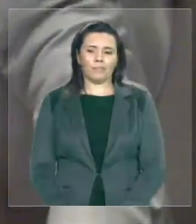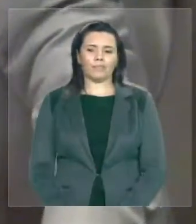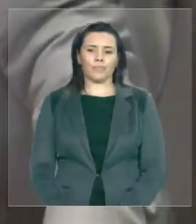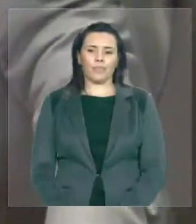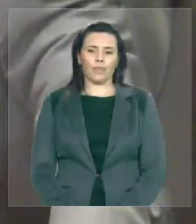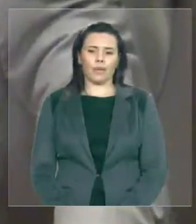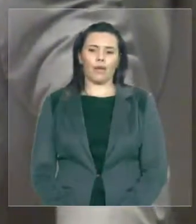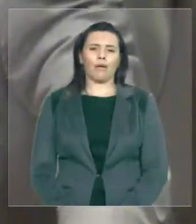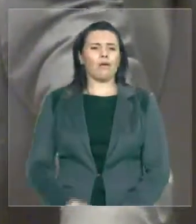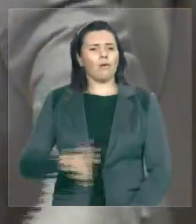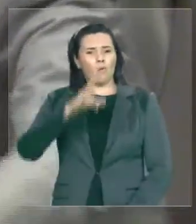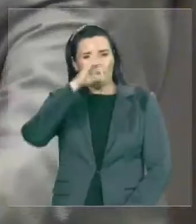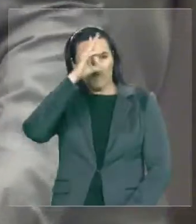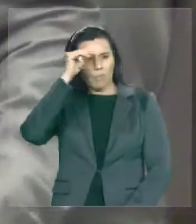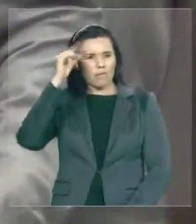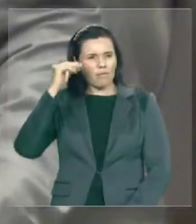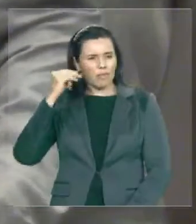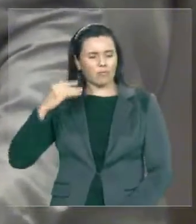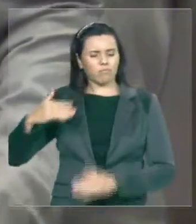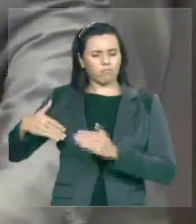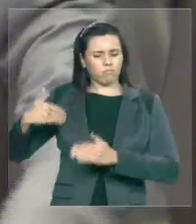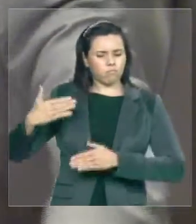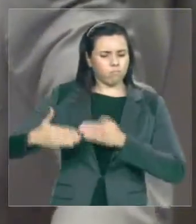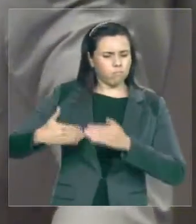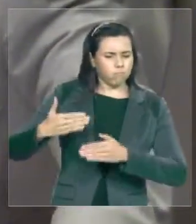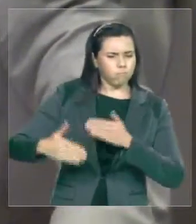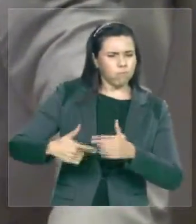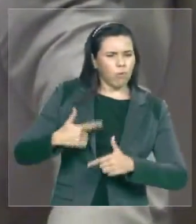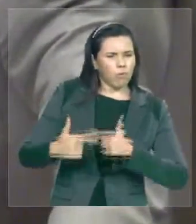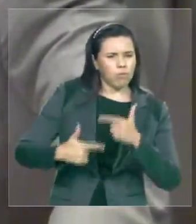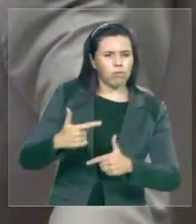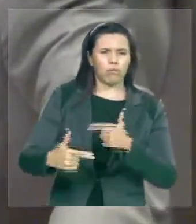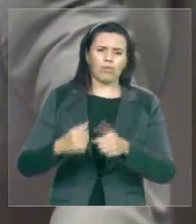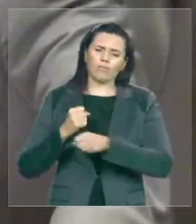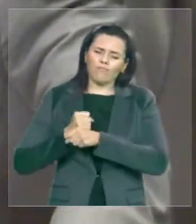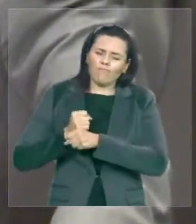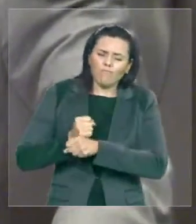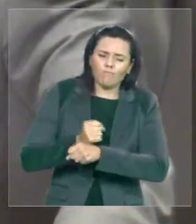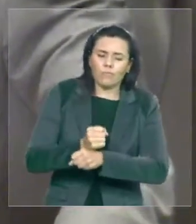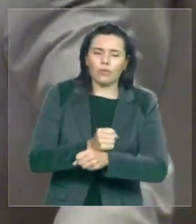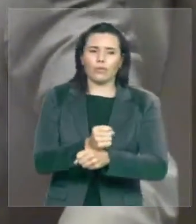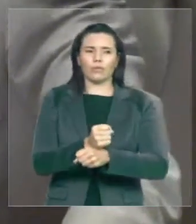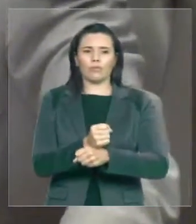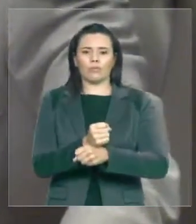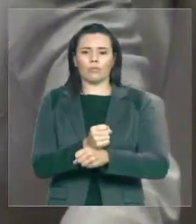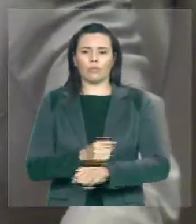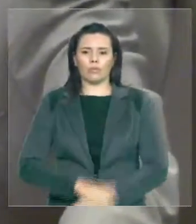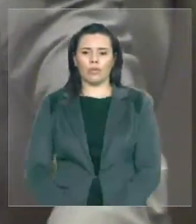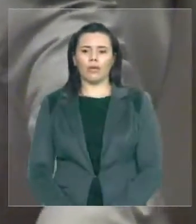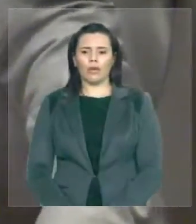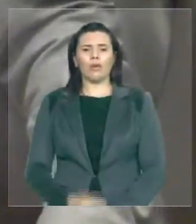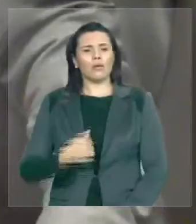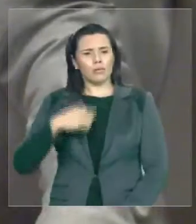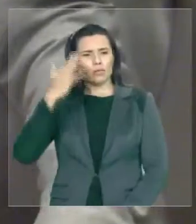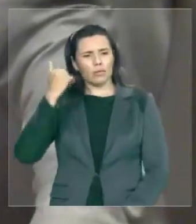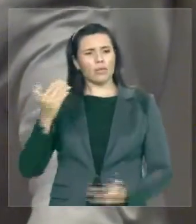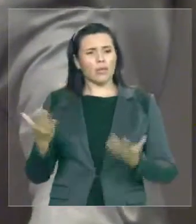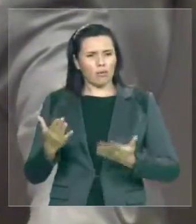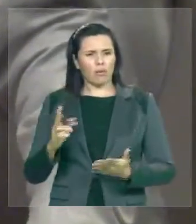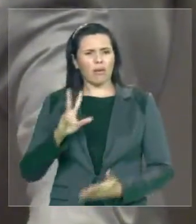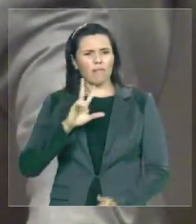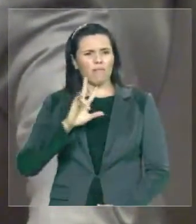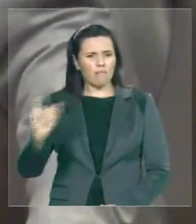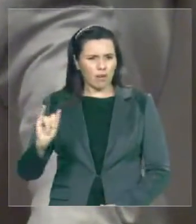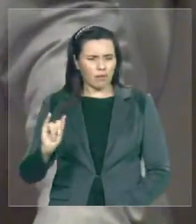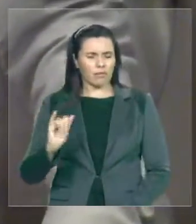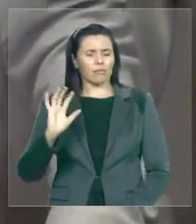lutando para conseguir implementar este compromisso que foi feito, e agora será feito. E mesmo